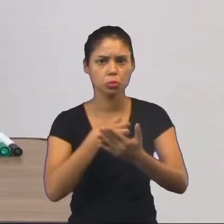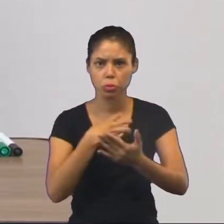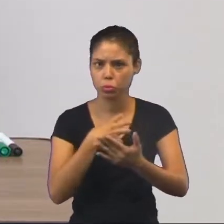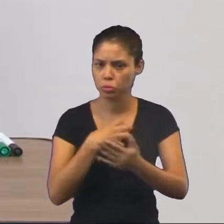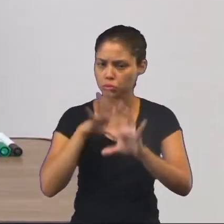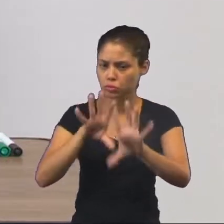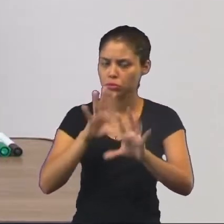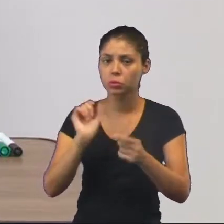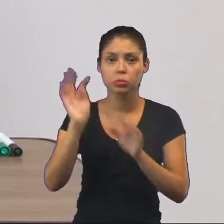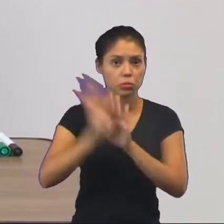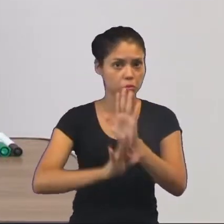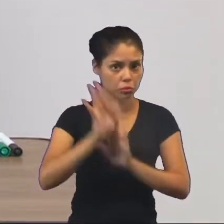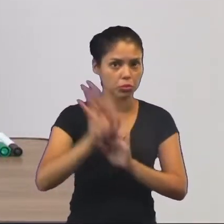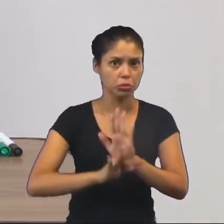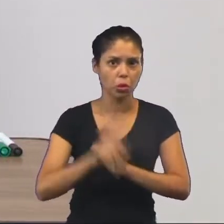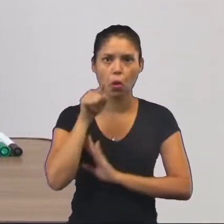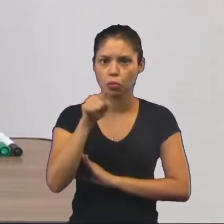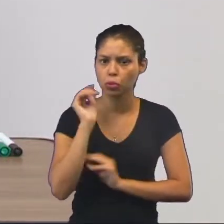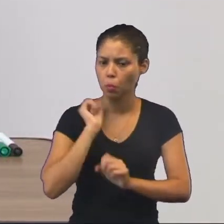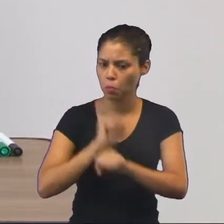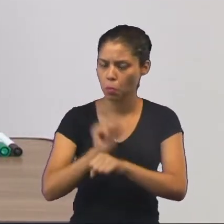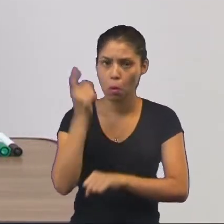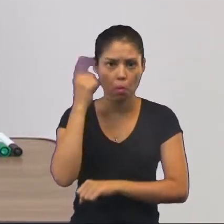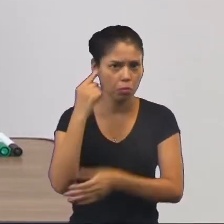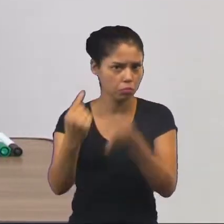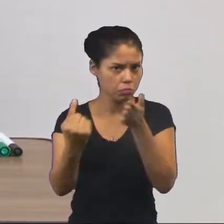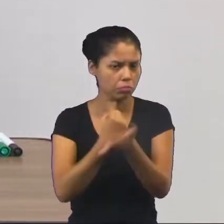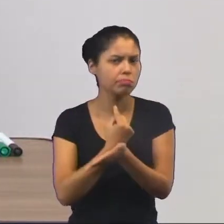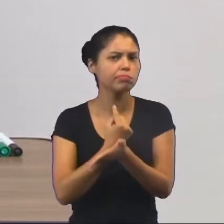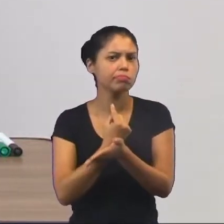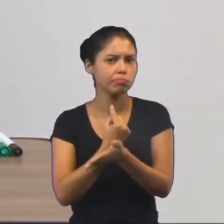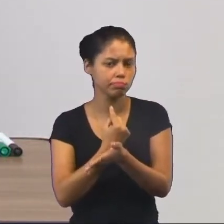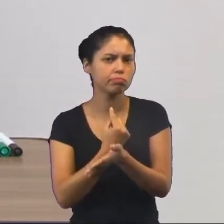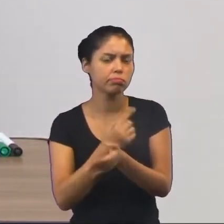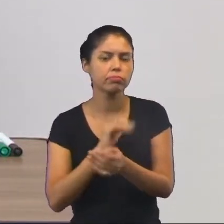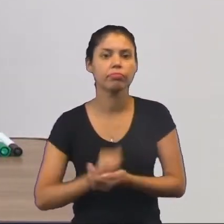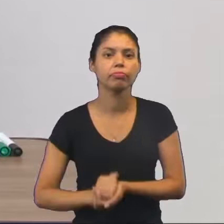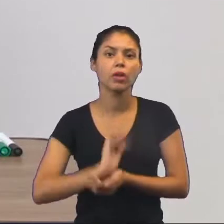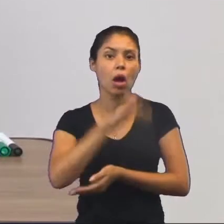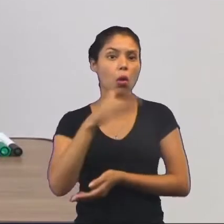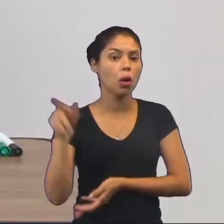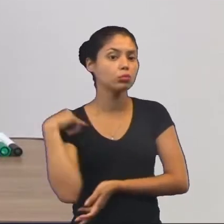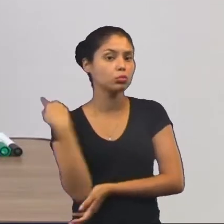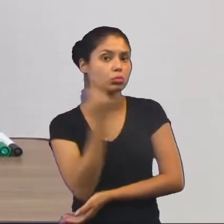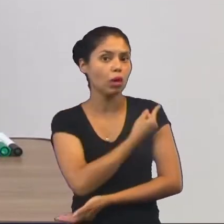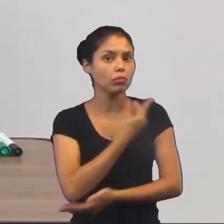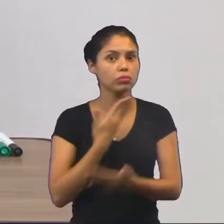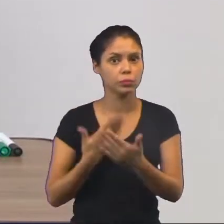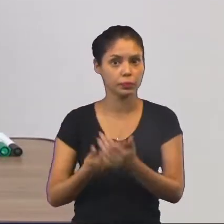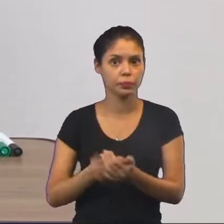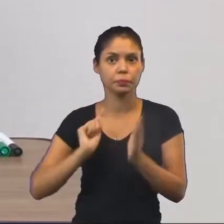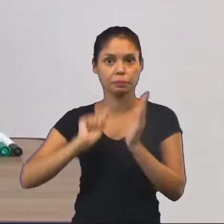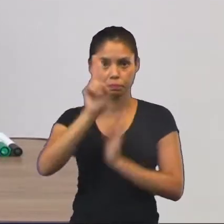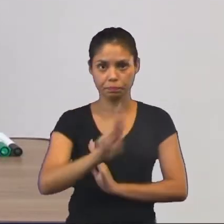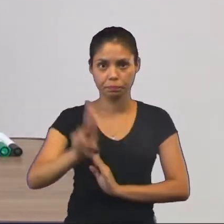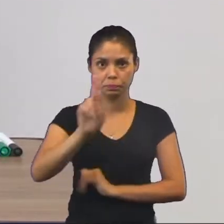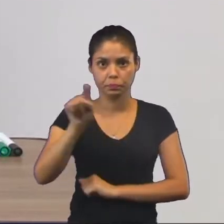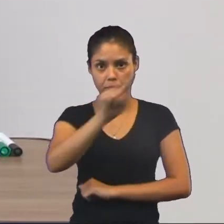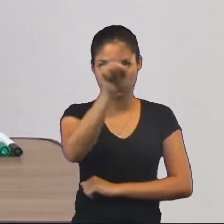que ele dá num texto? Vocês já pararam para se perguntar? Pois então, quando nós estamos usando o ponto